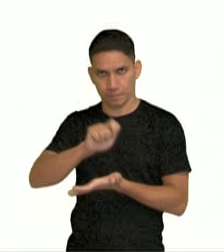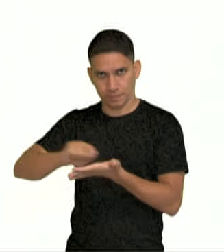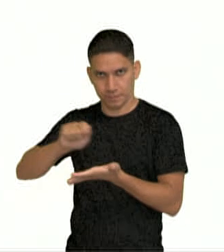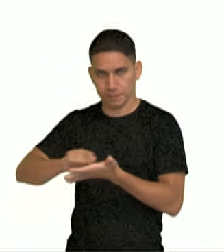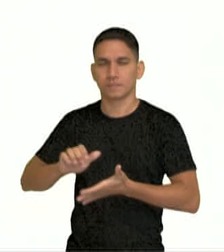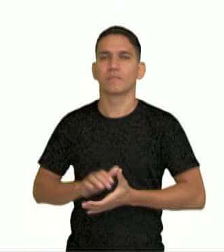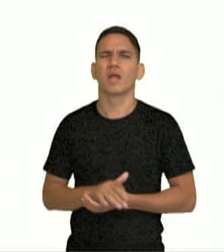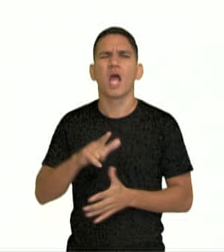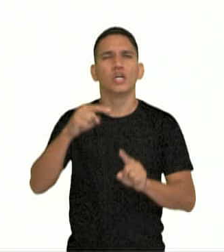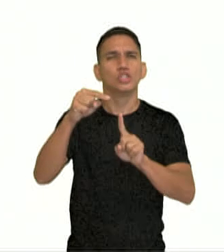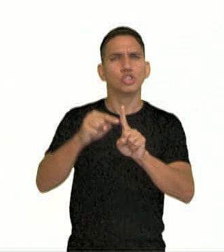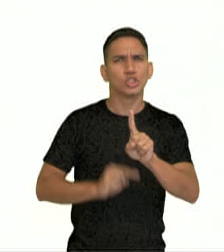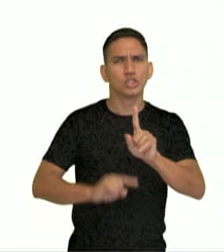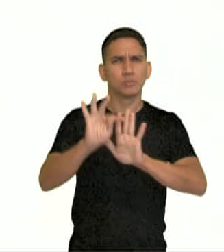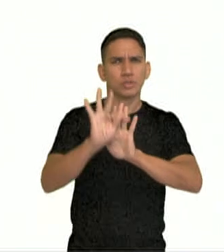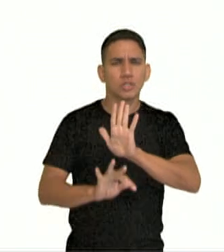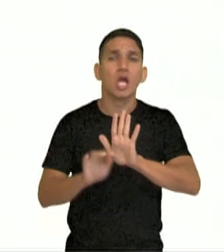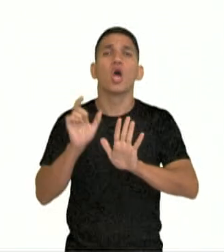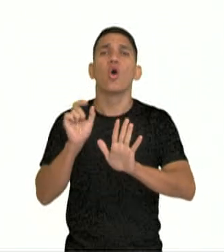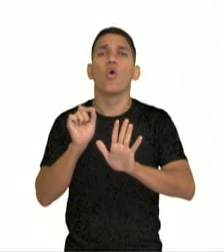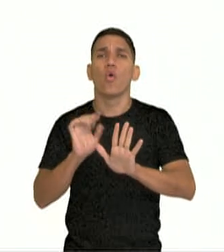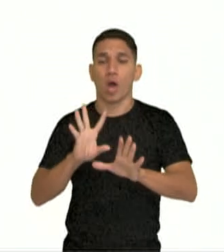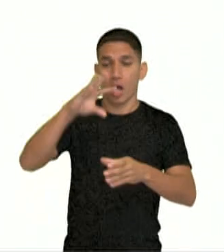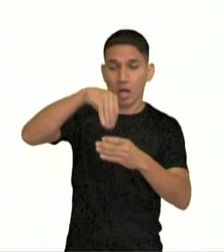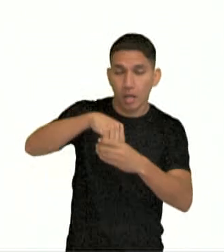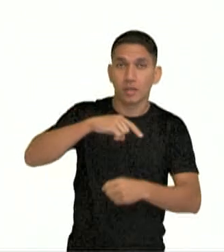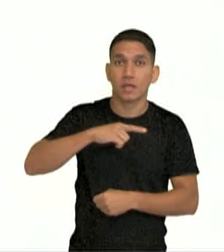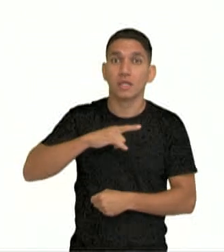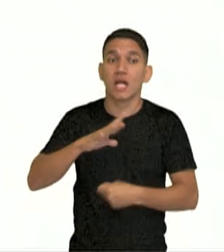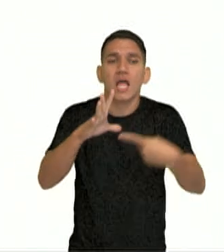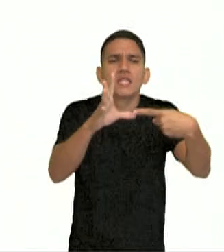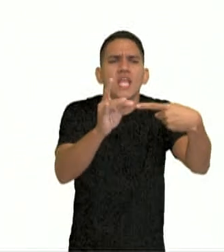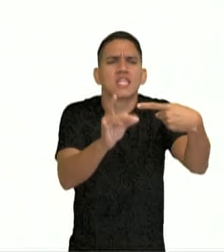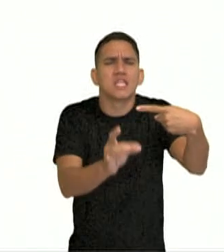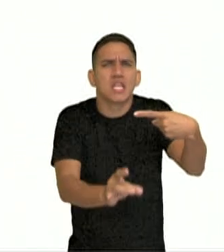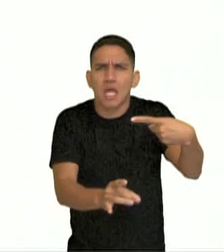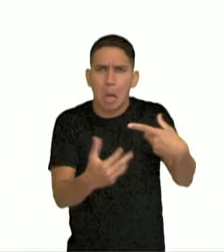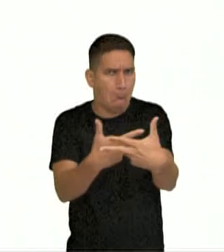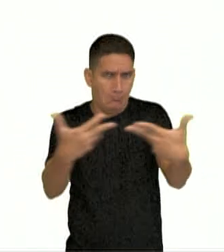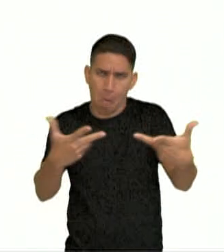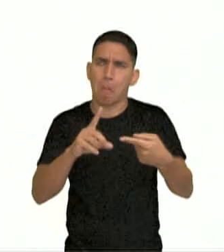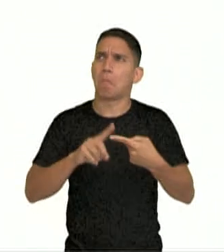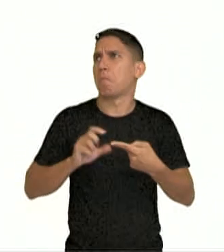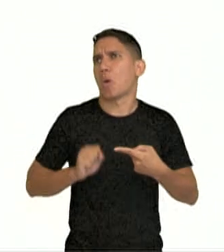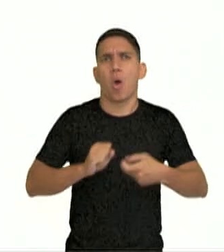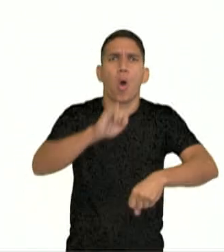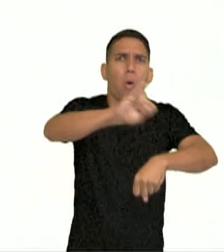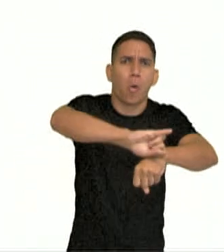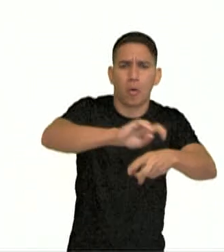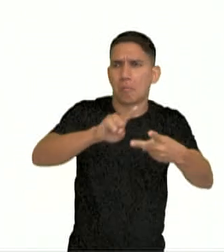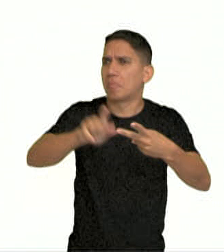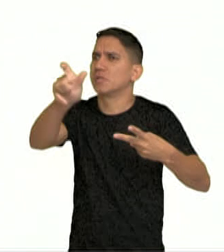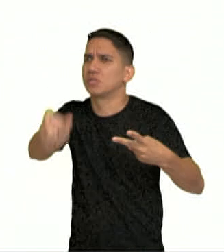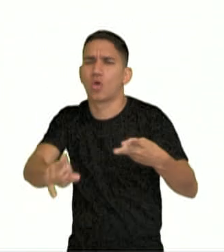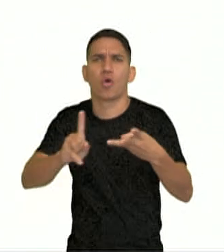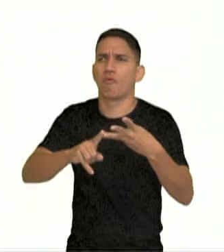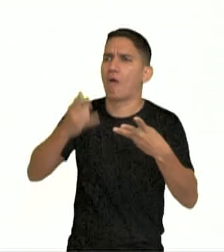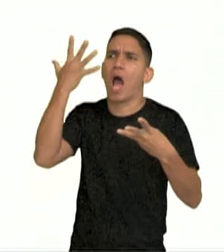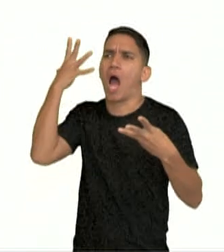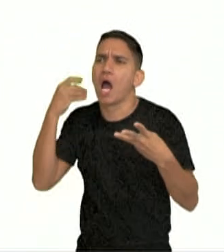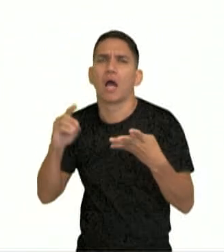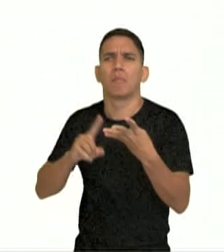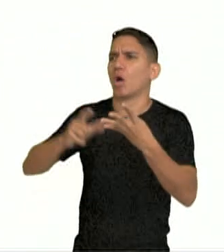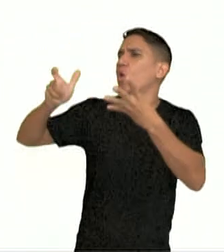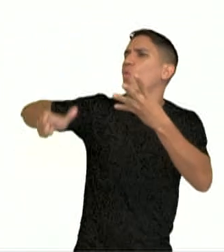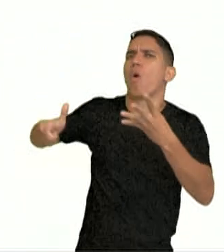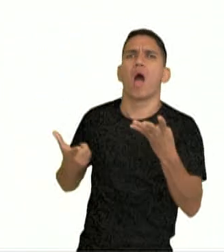de texto que envolve a descrição de algo, seja de um objeto, de uma pessoa, de um animal, de um lugar,